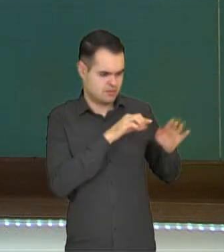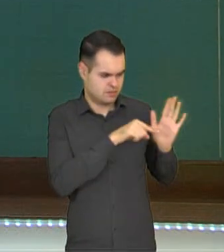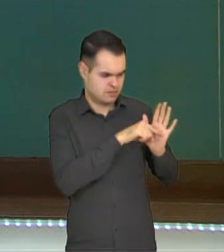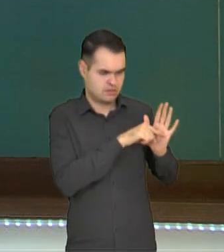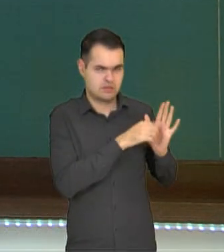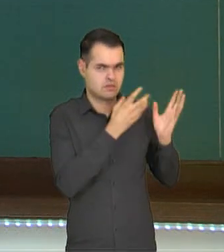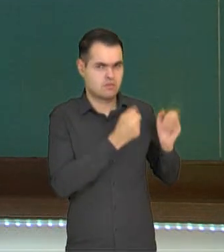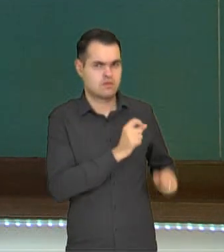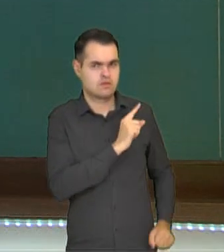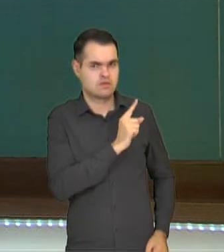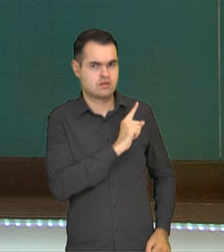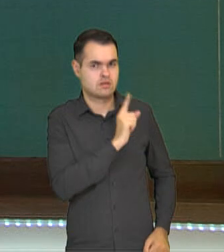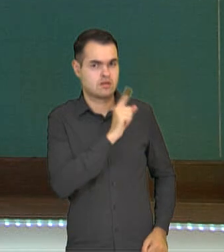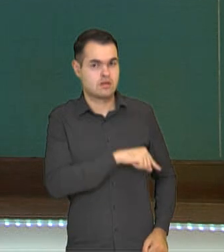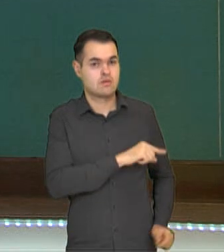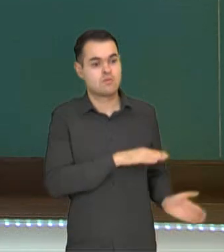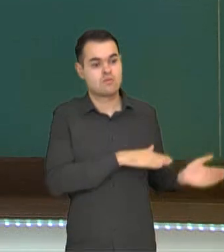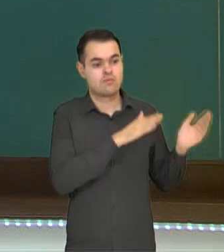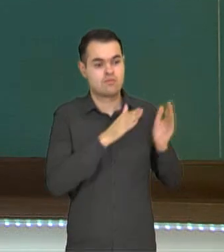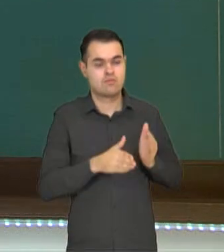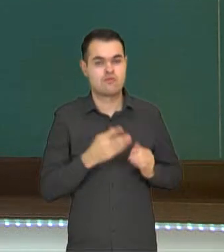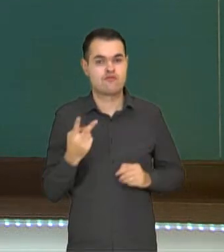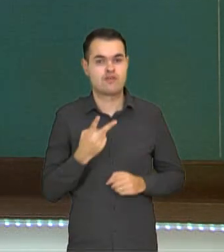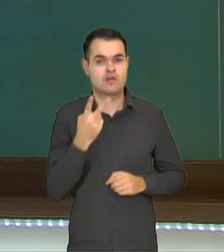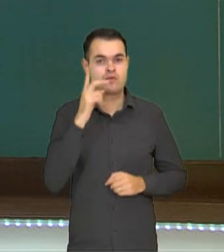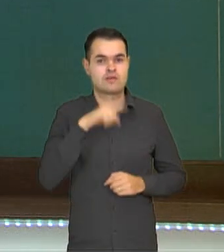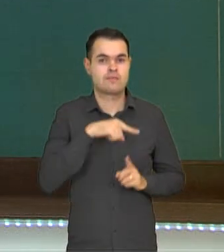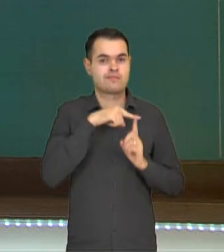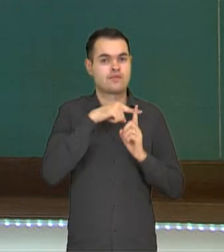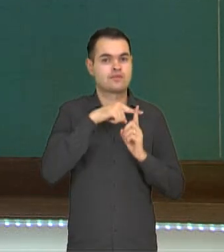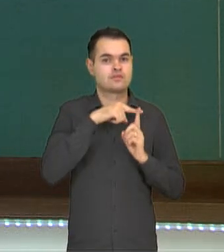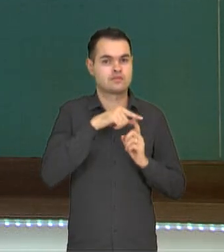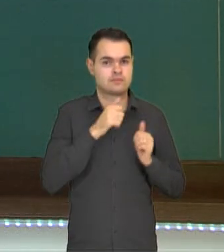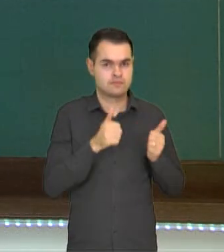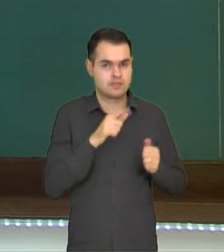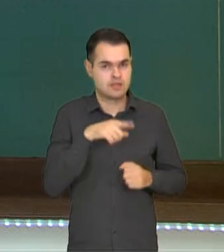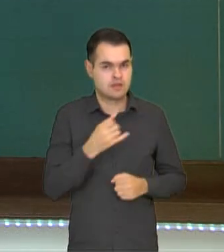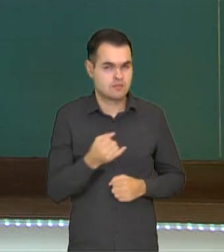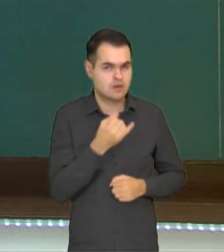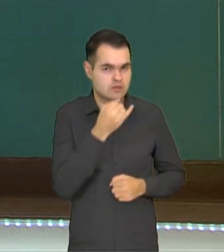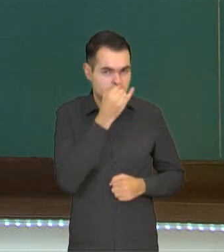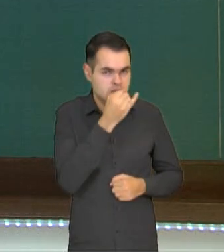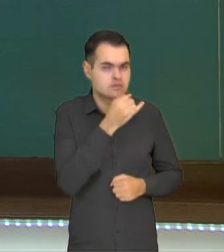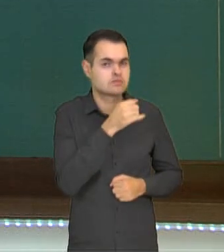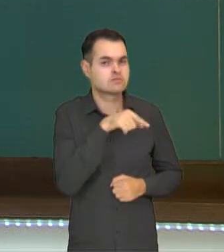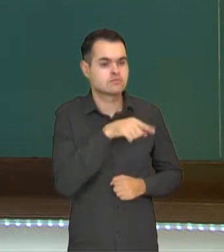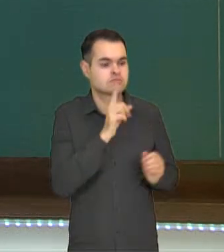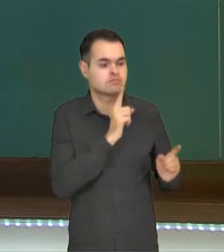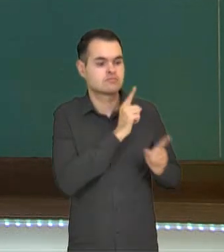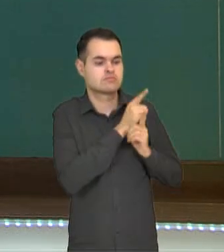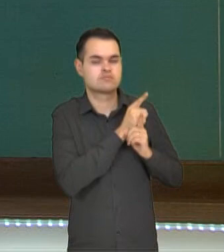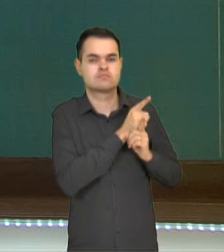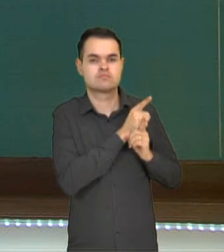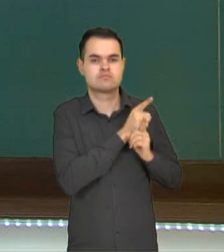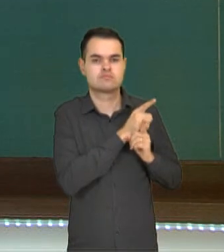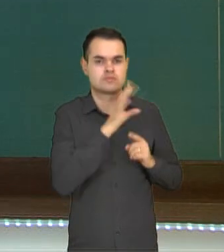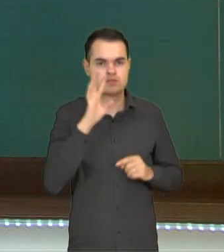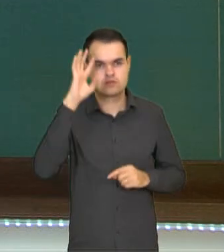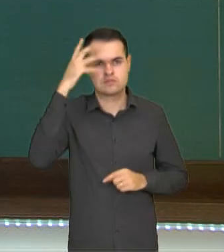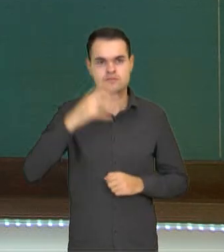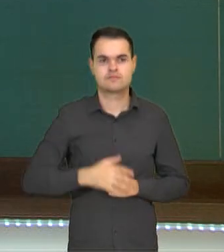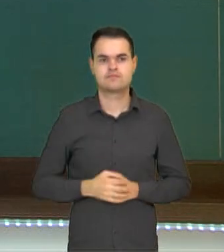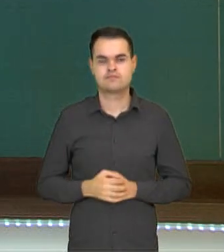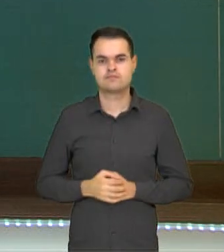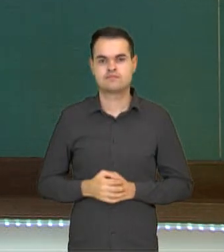considera, a gente considera a partir de um determinado valor, que seja importante para encontrar essas soluções,